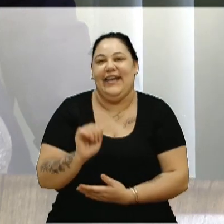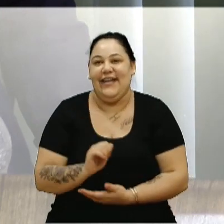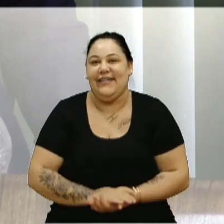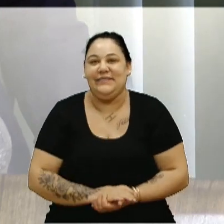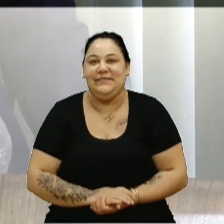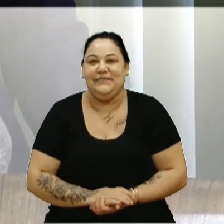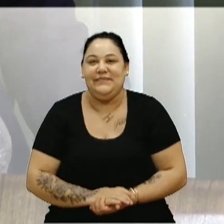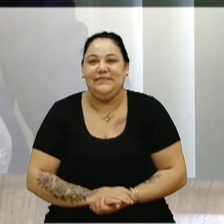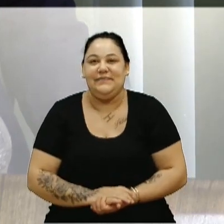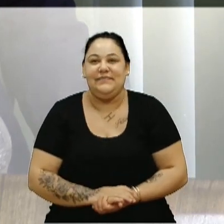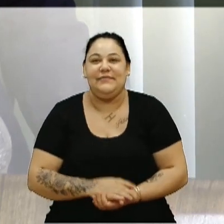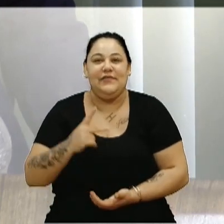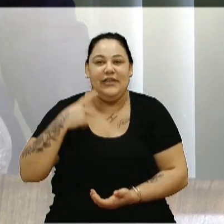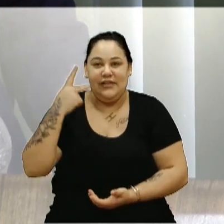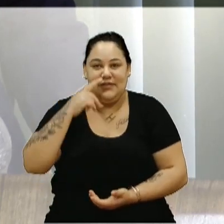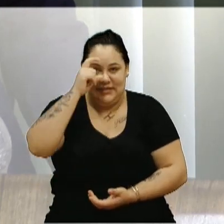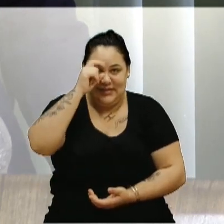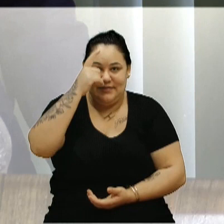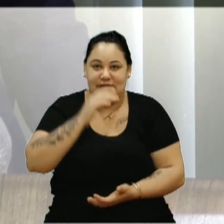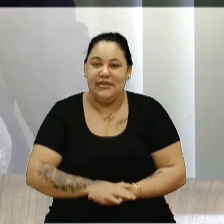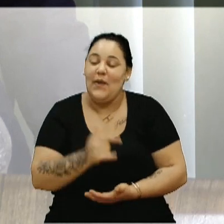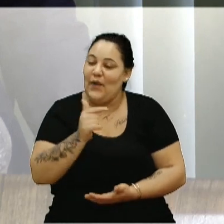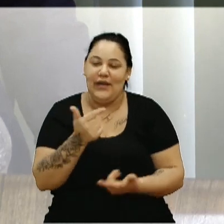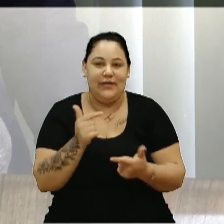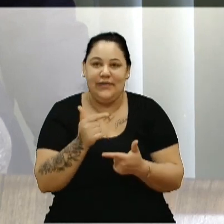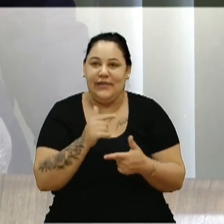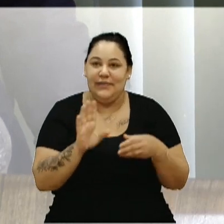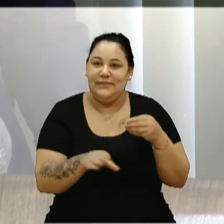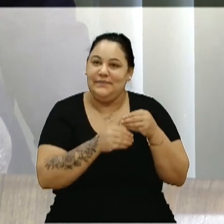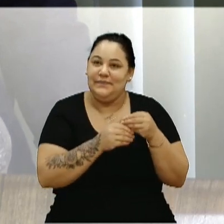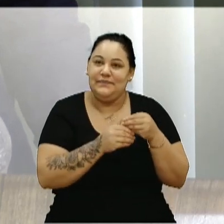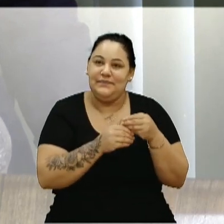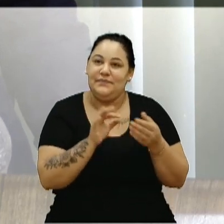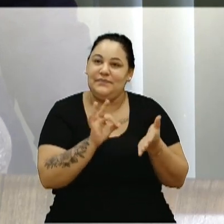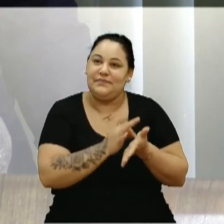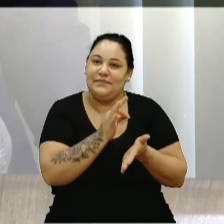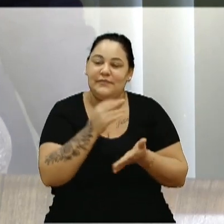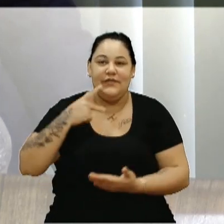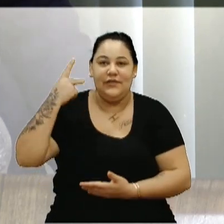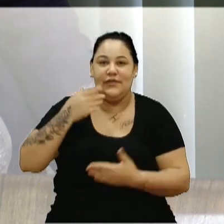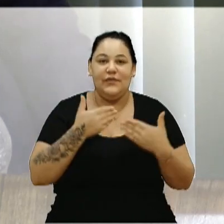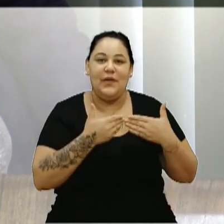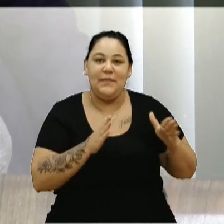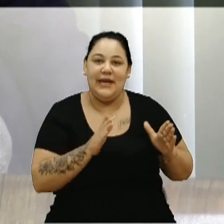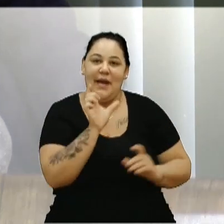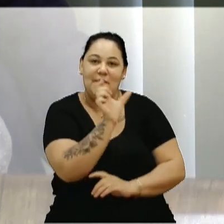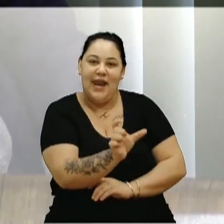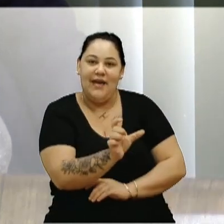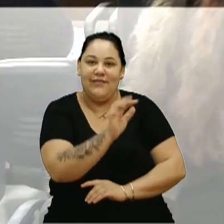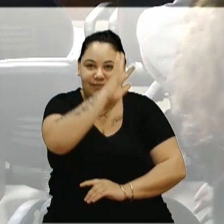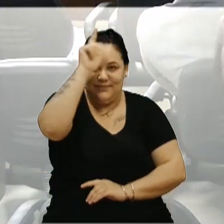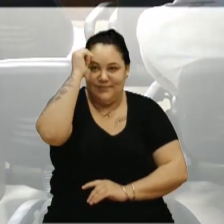vereador Scalco. E agora, então, sem mais vereadores inscritos, vou abrir a palavra para o nosso prefeito municipal dar as